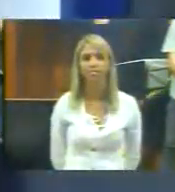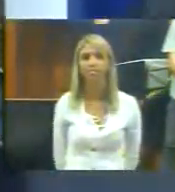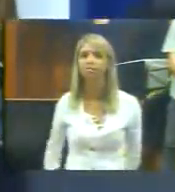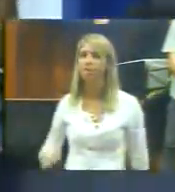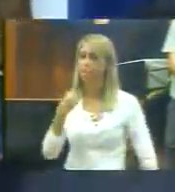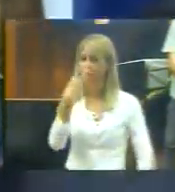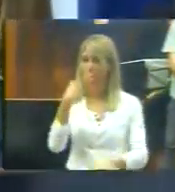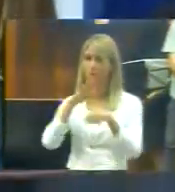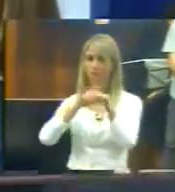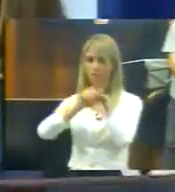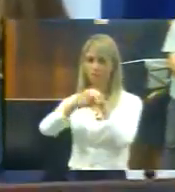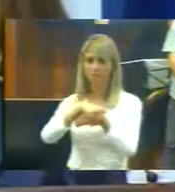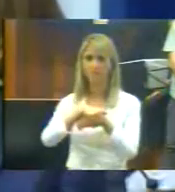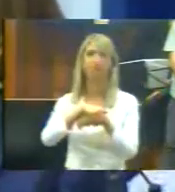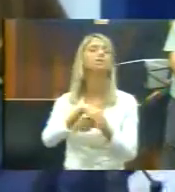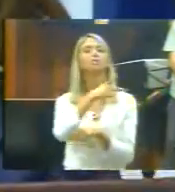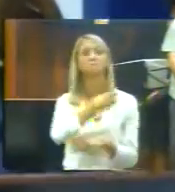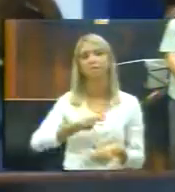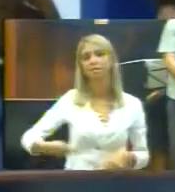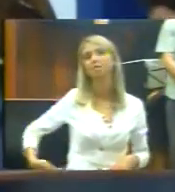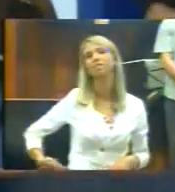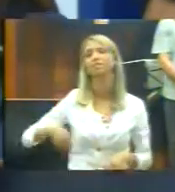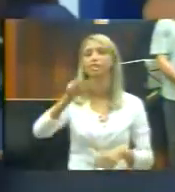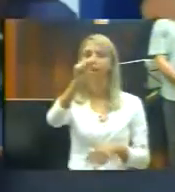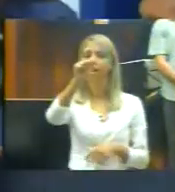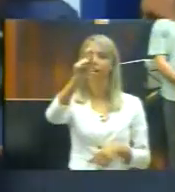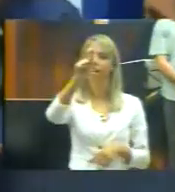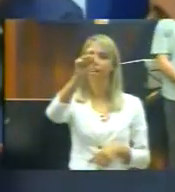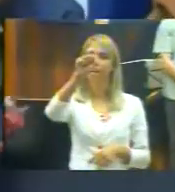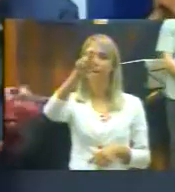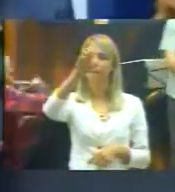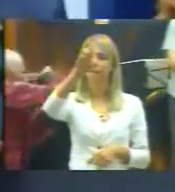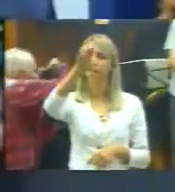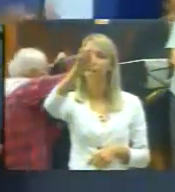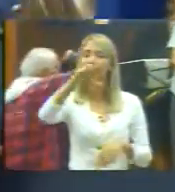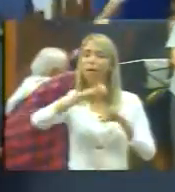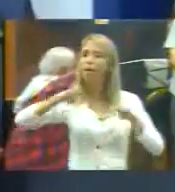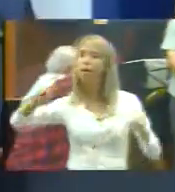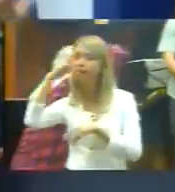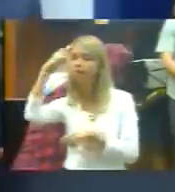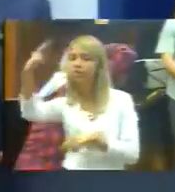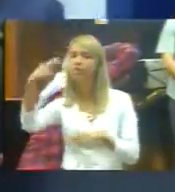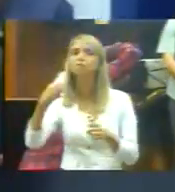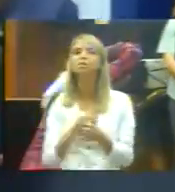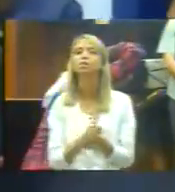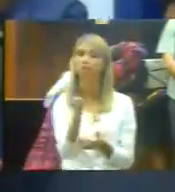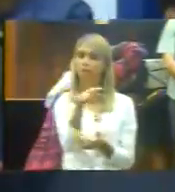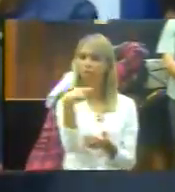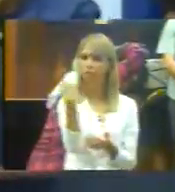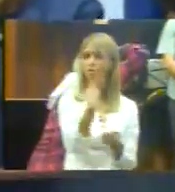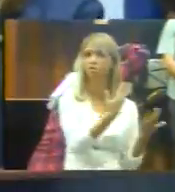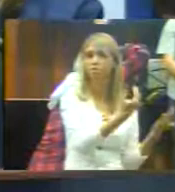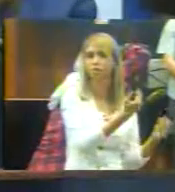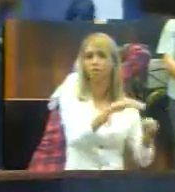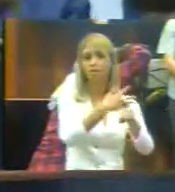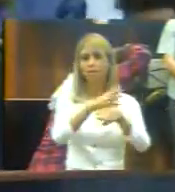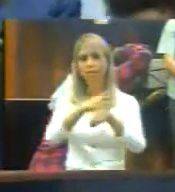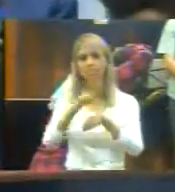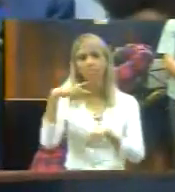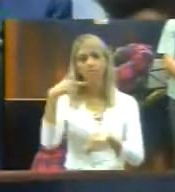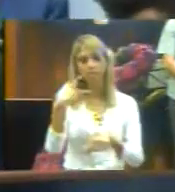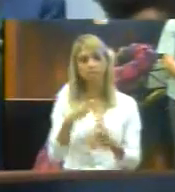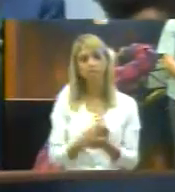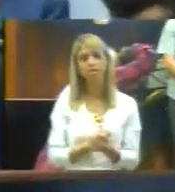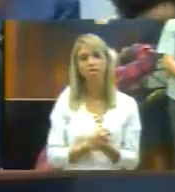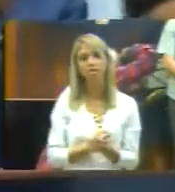Boa noite. Boa noite, presidente Gabriel, e estendo a toda a mesa diretora e todos os parlamentares presentes. Apenas dois